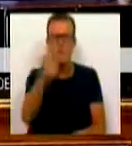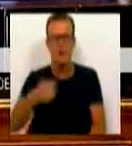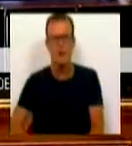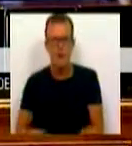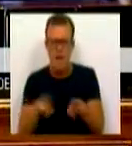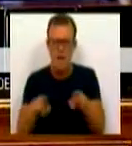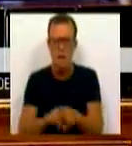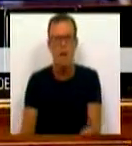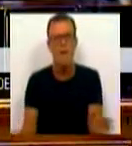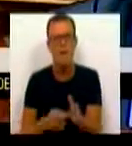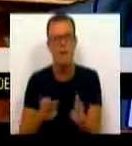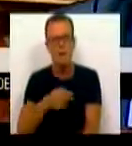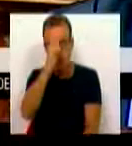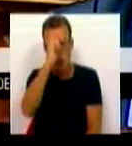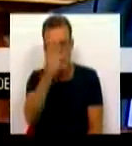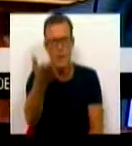respeito.